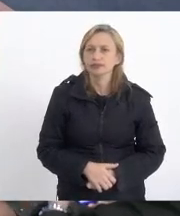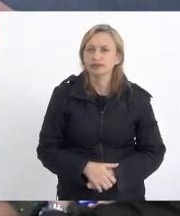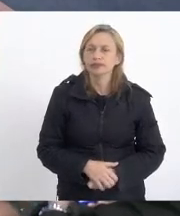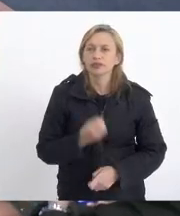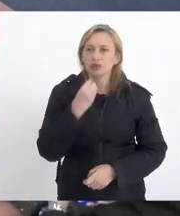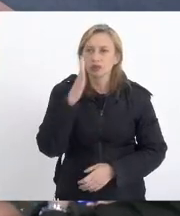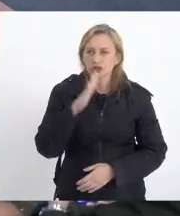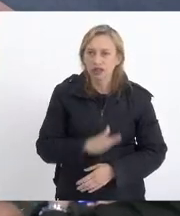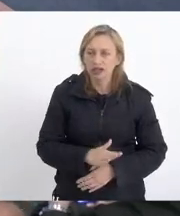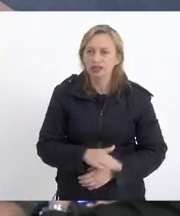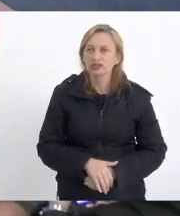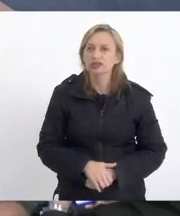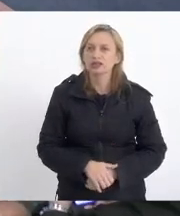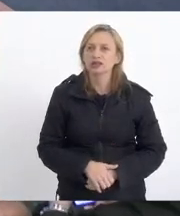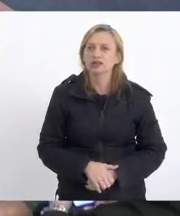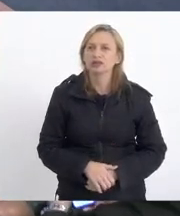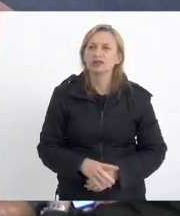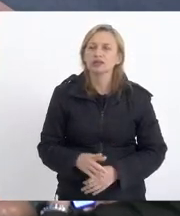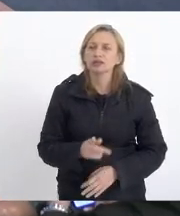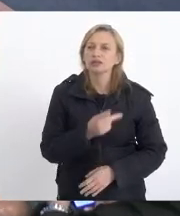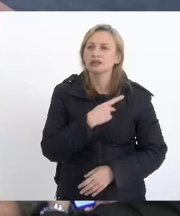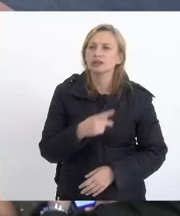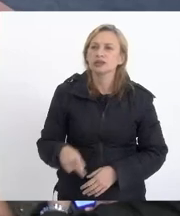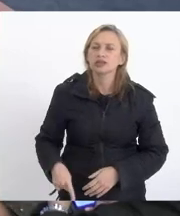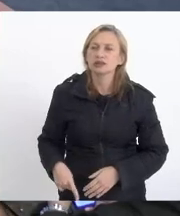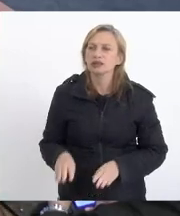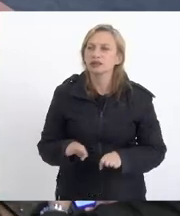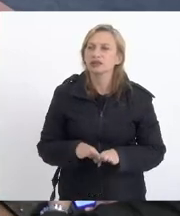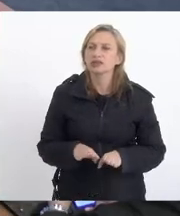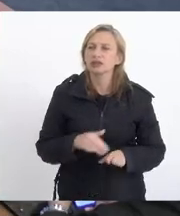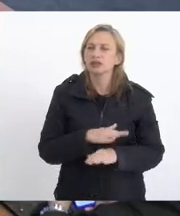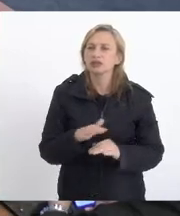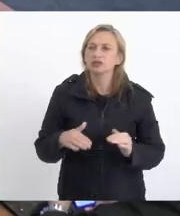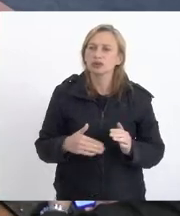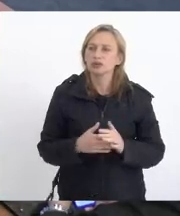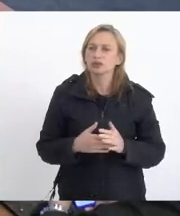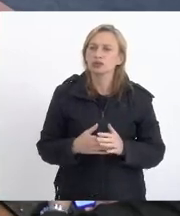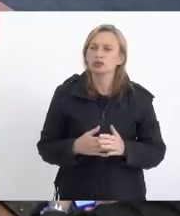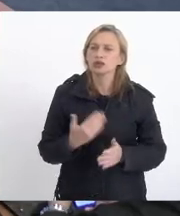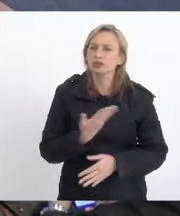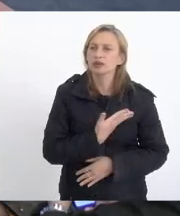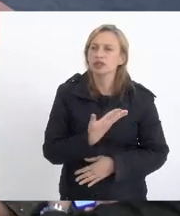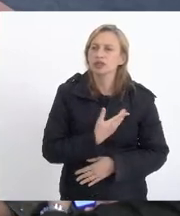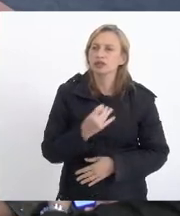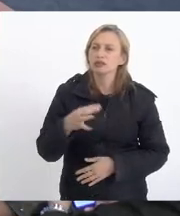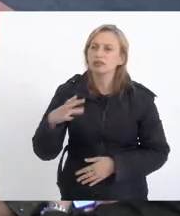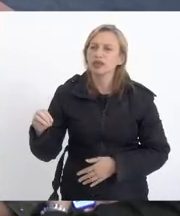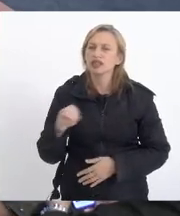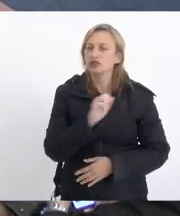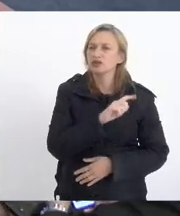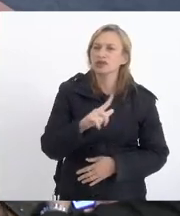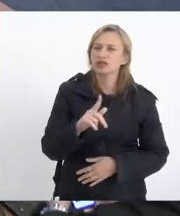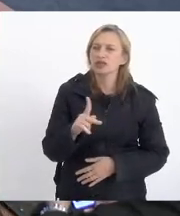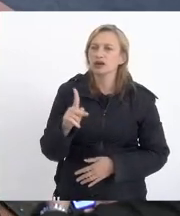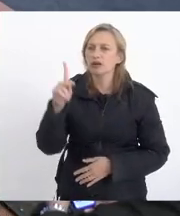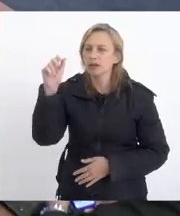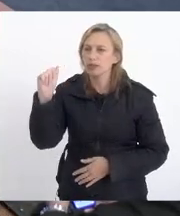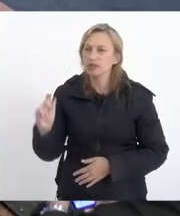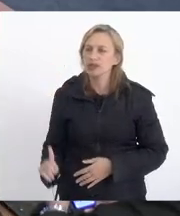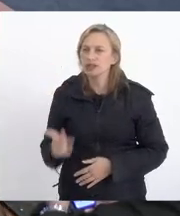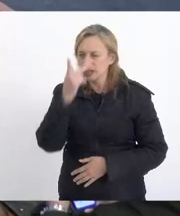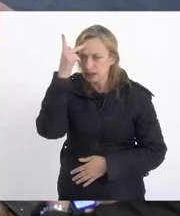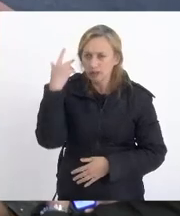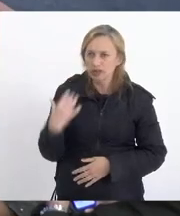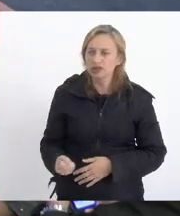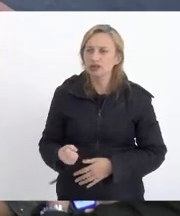Boa tarde, já. Boa tarde ao presidente da mesa, boa tarde a todos os colegas aí, praças, oficiais, ativos, inativos e as